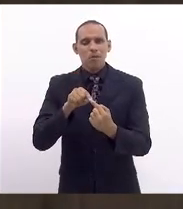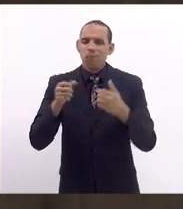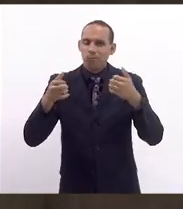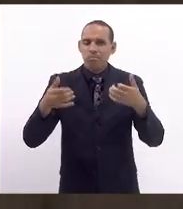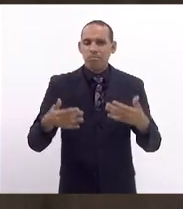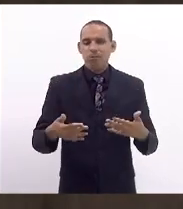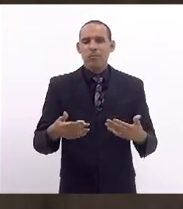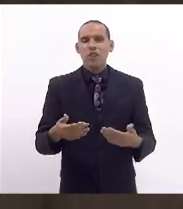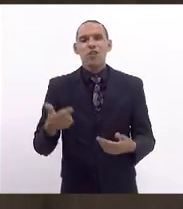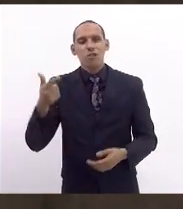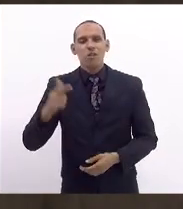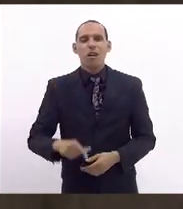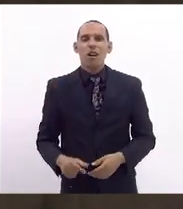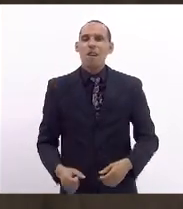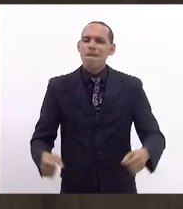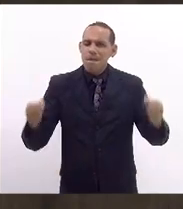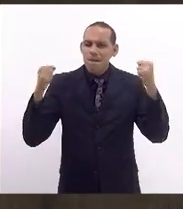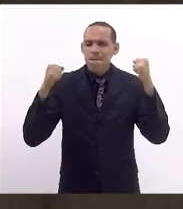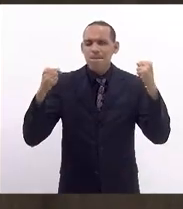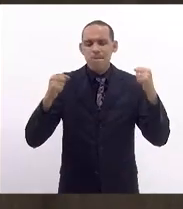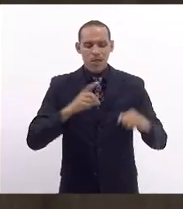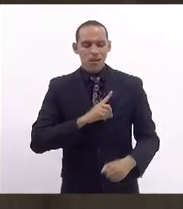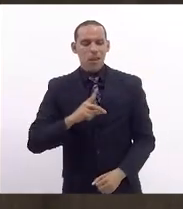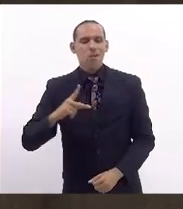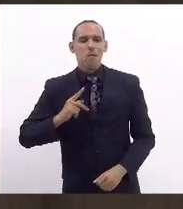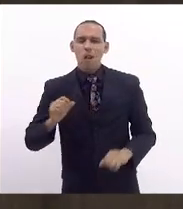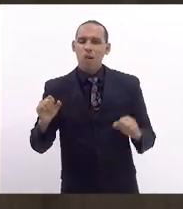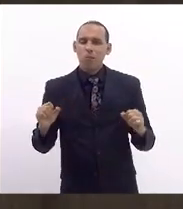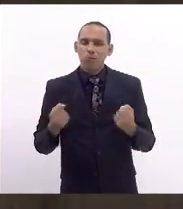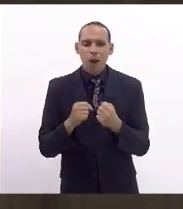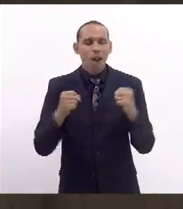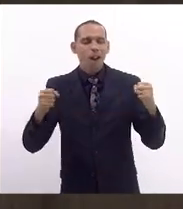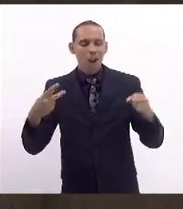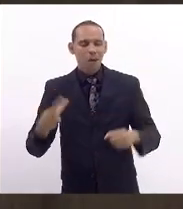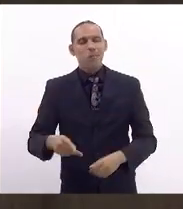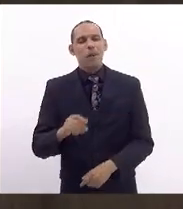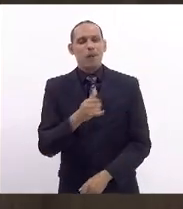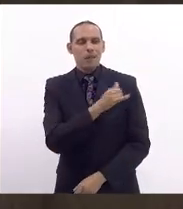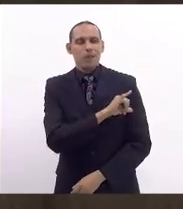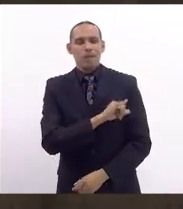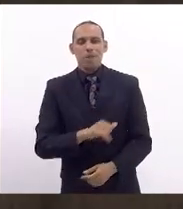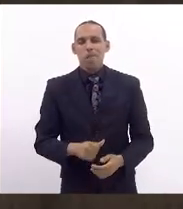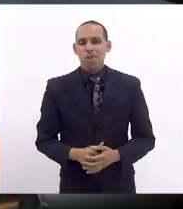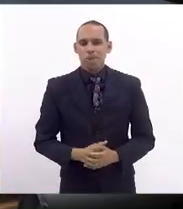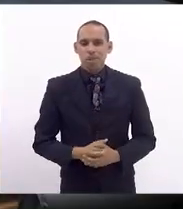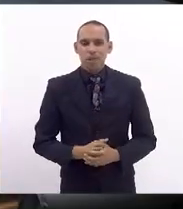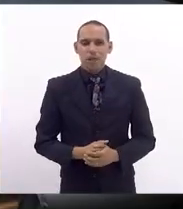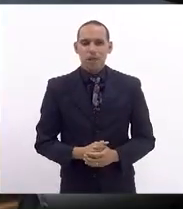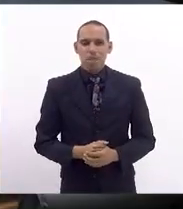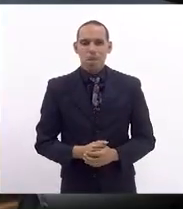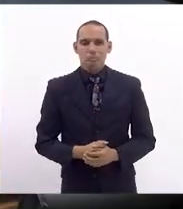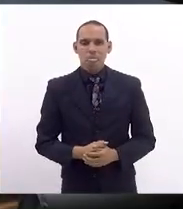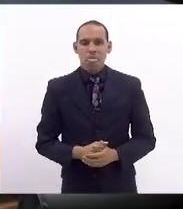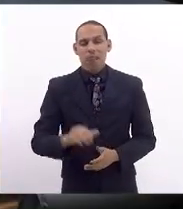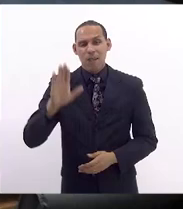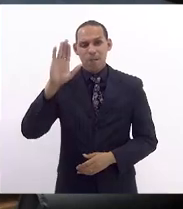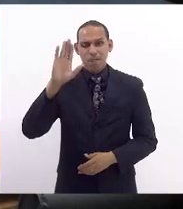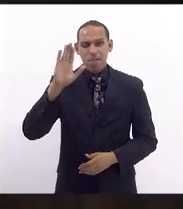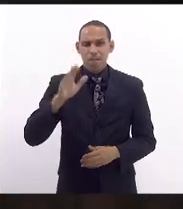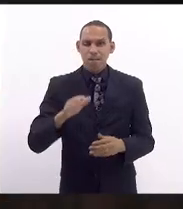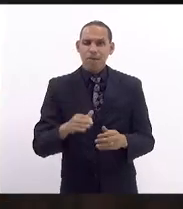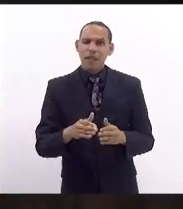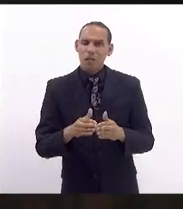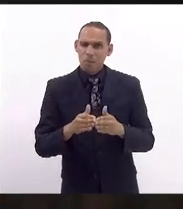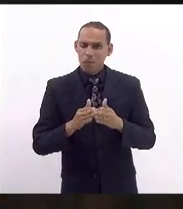mais uma vez e a grandiosa Defensoria Pública do Estado do Rio de Janeiro e eu queria